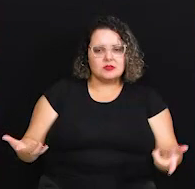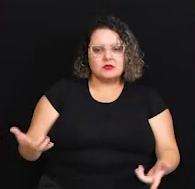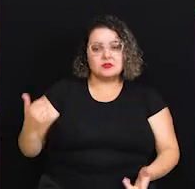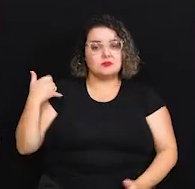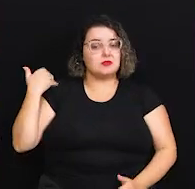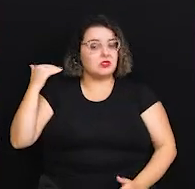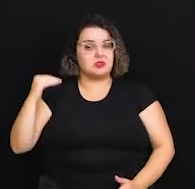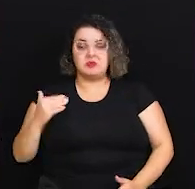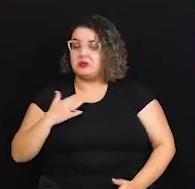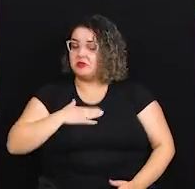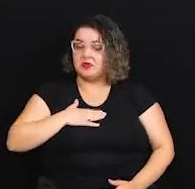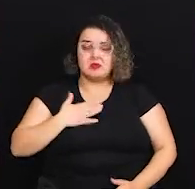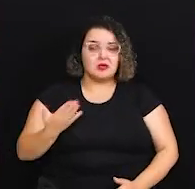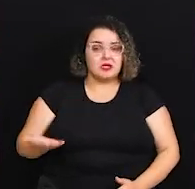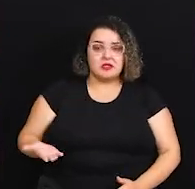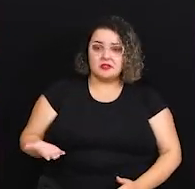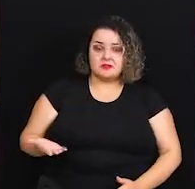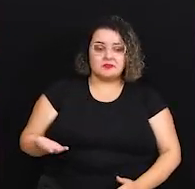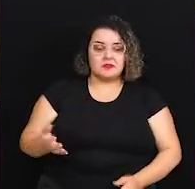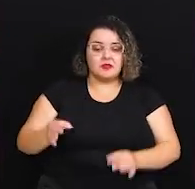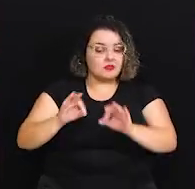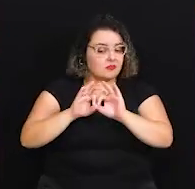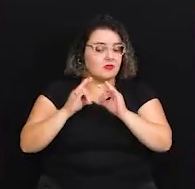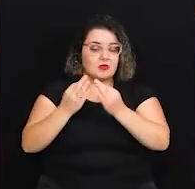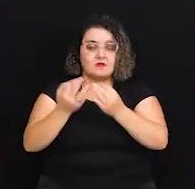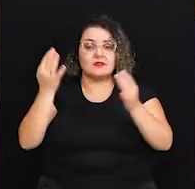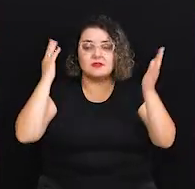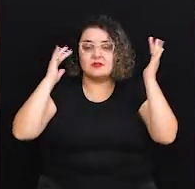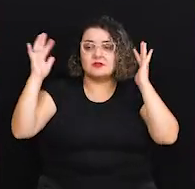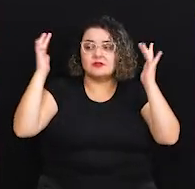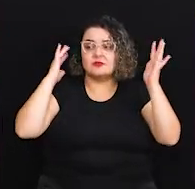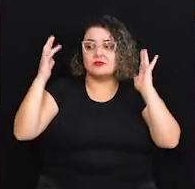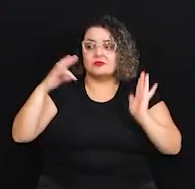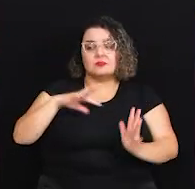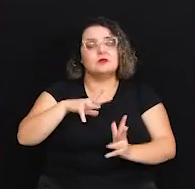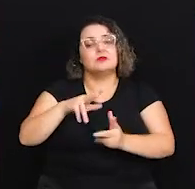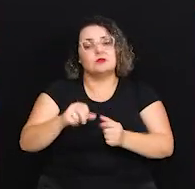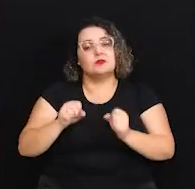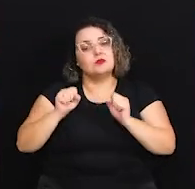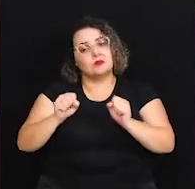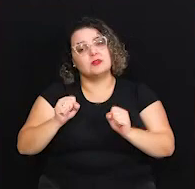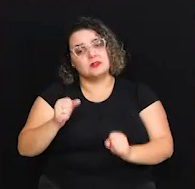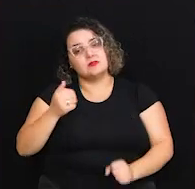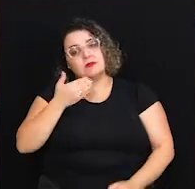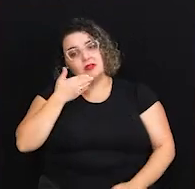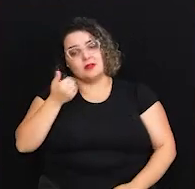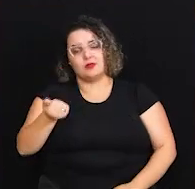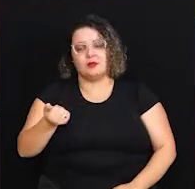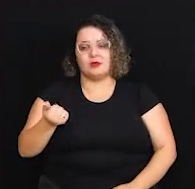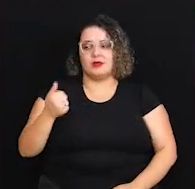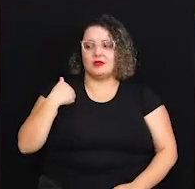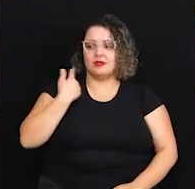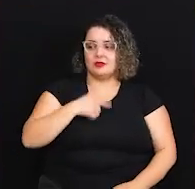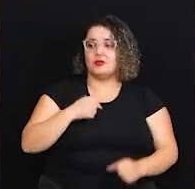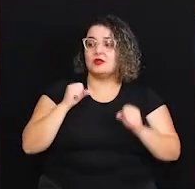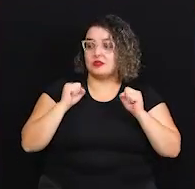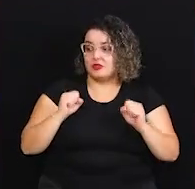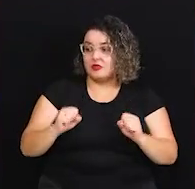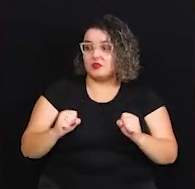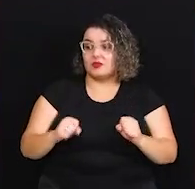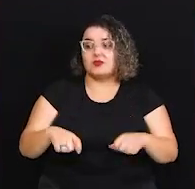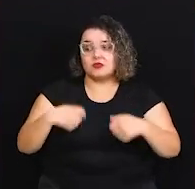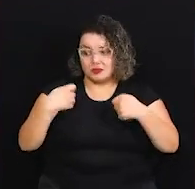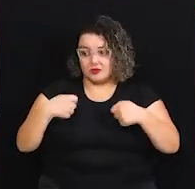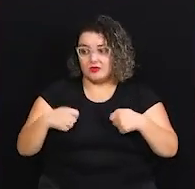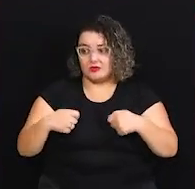na verdade, formando uma grande família aqui de sonhadores de que o mundo pode ser melhor, entendeu? De que a gente pode e que a gente